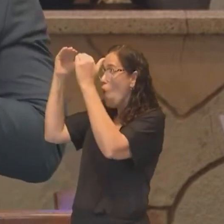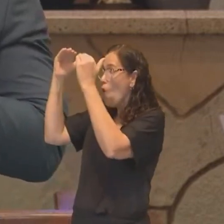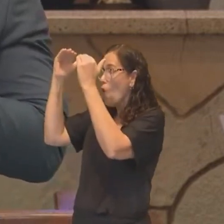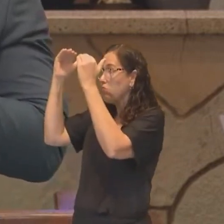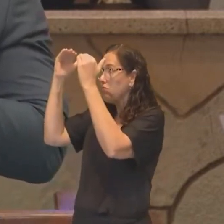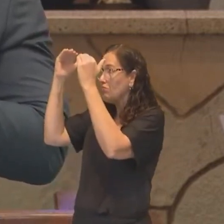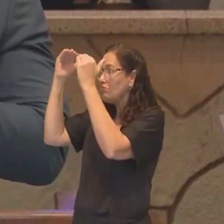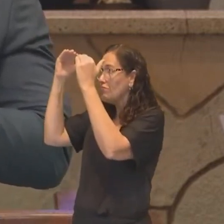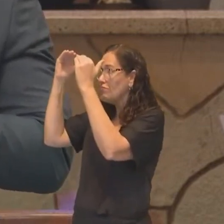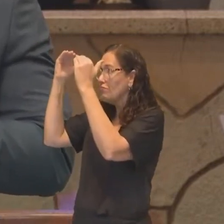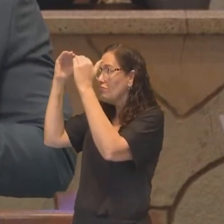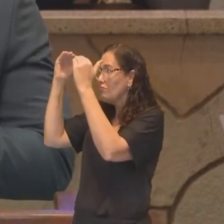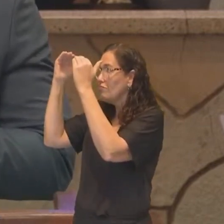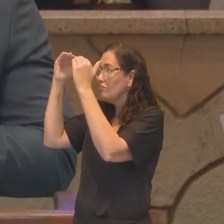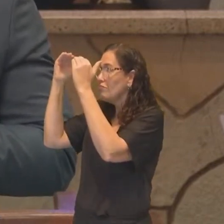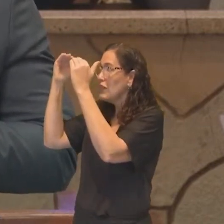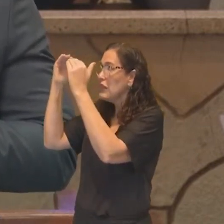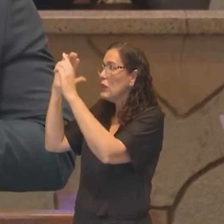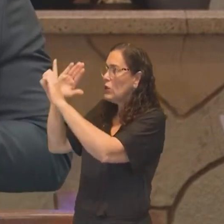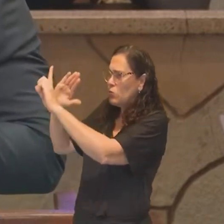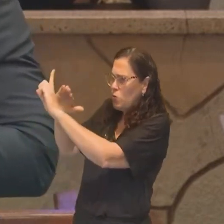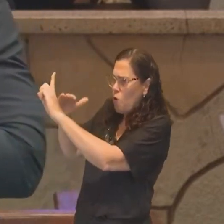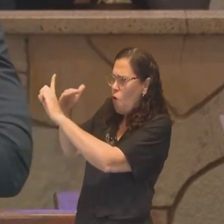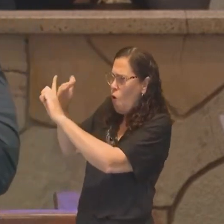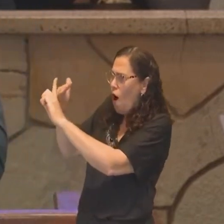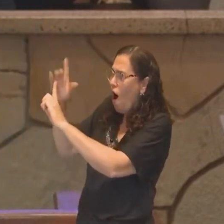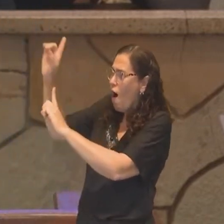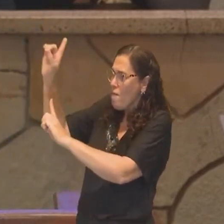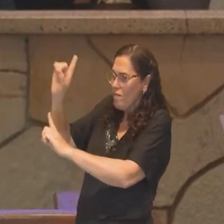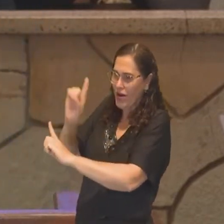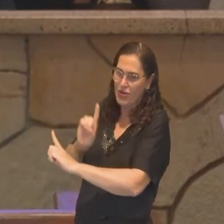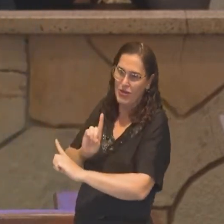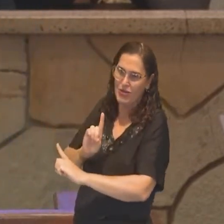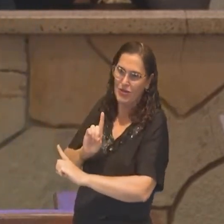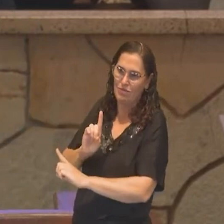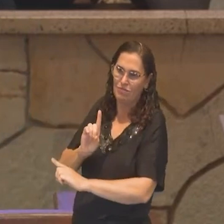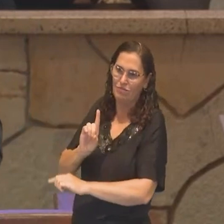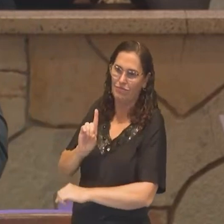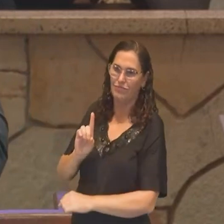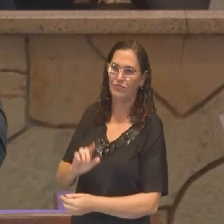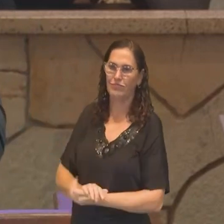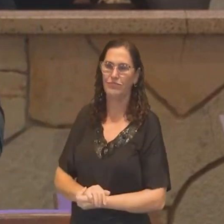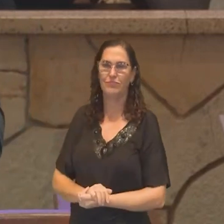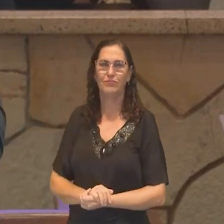tremer diante da sua presença.